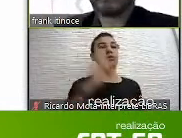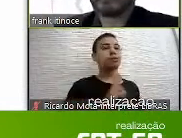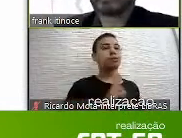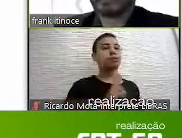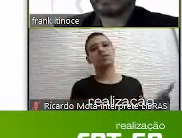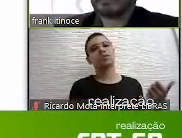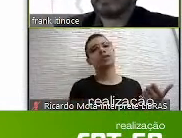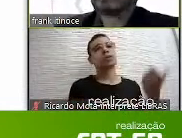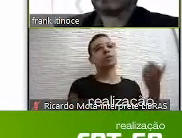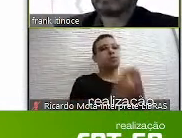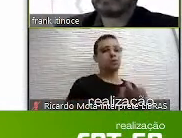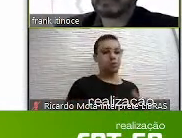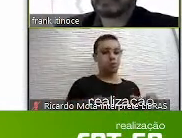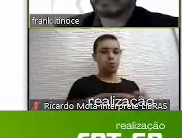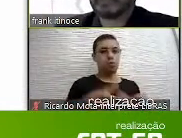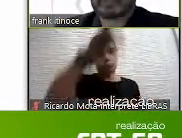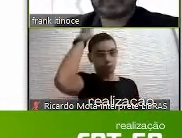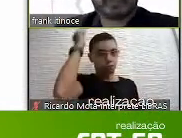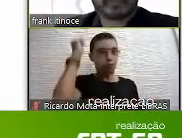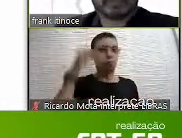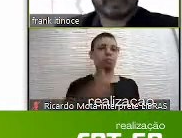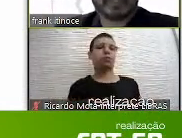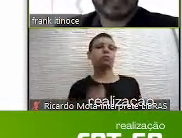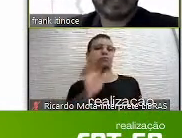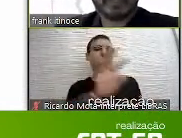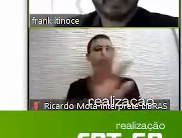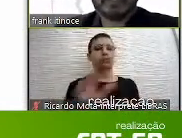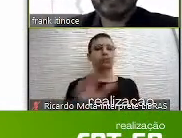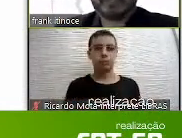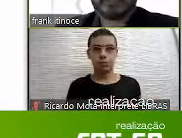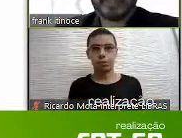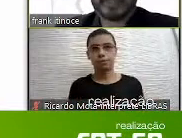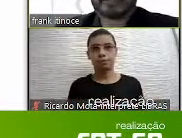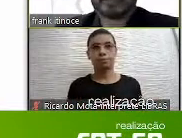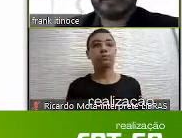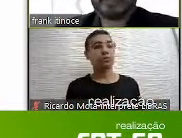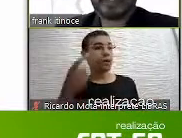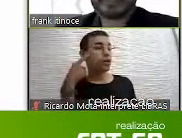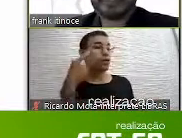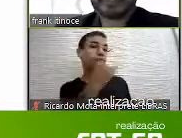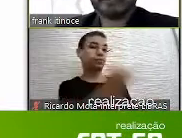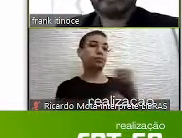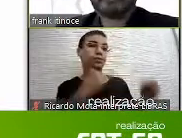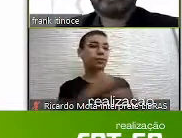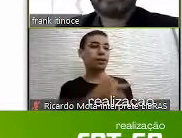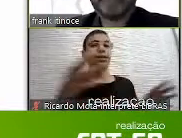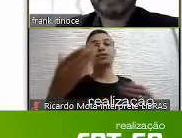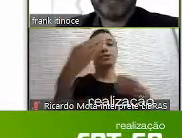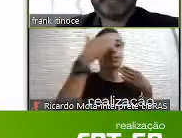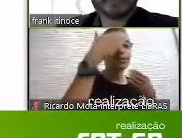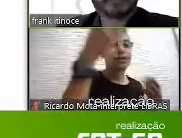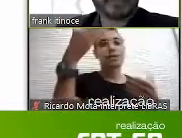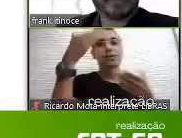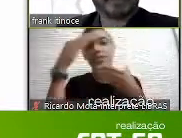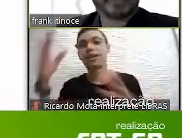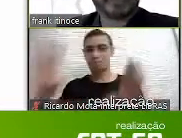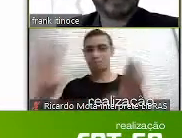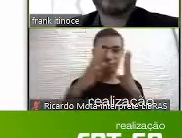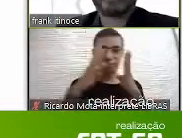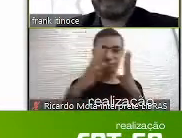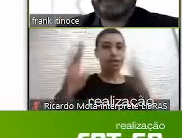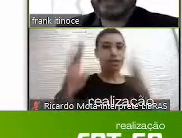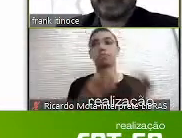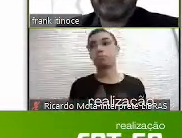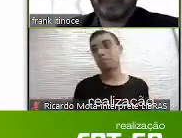presta informações. Então, estão nossos contatos aqui, e muito obrigado pela atenção. Então, passo para